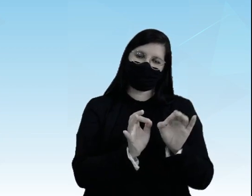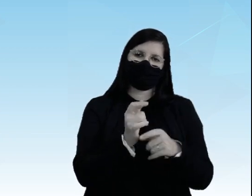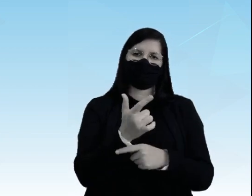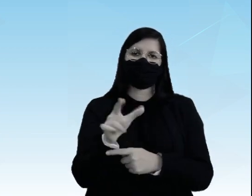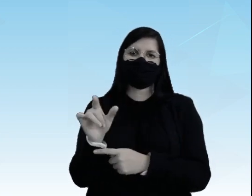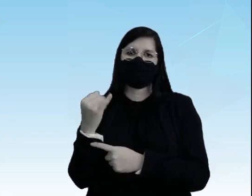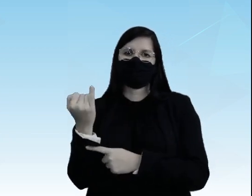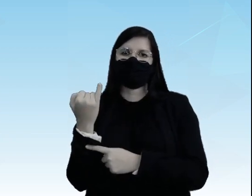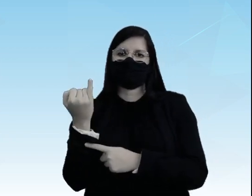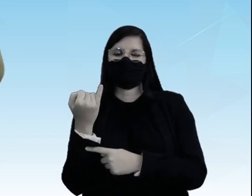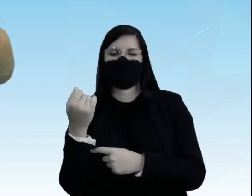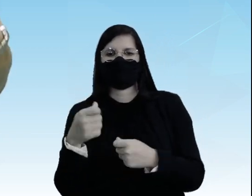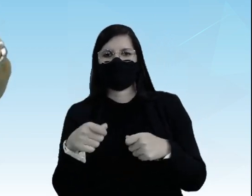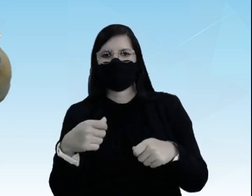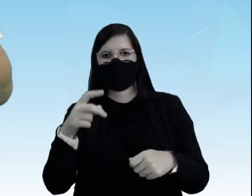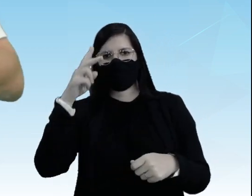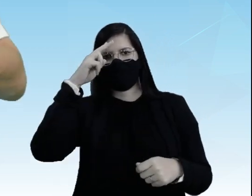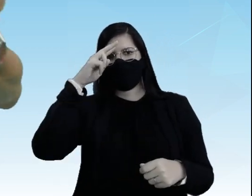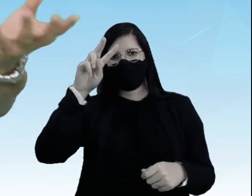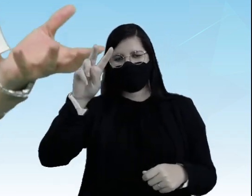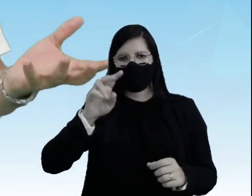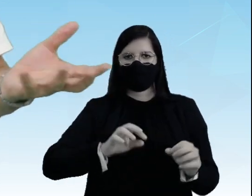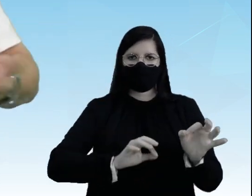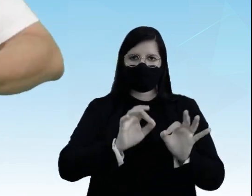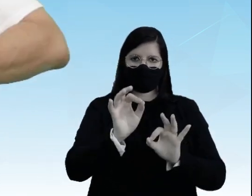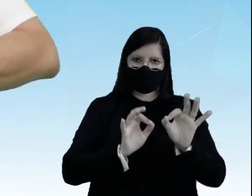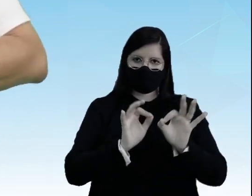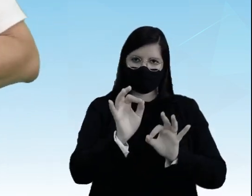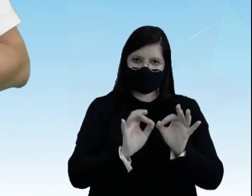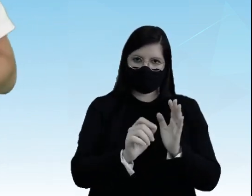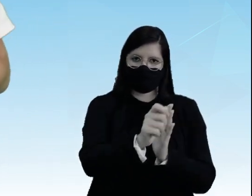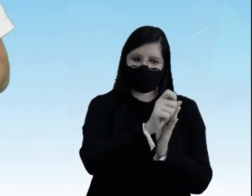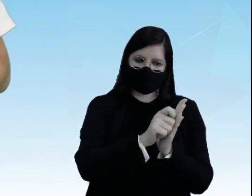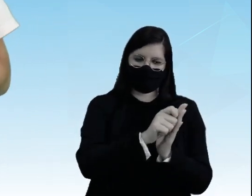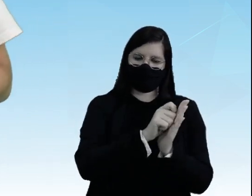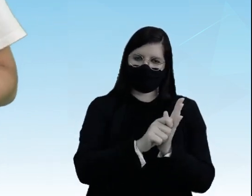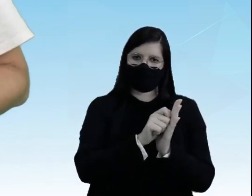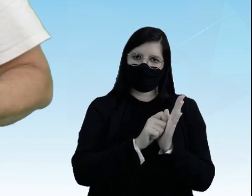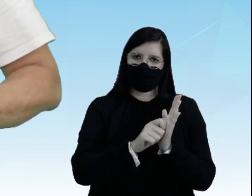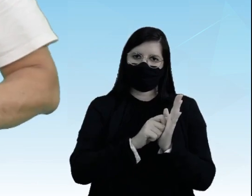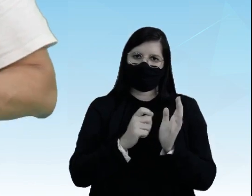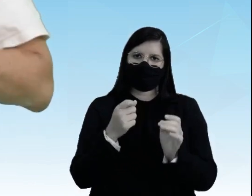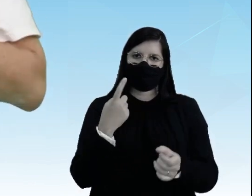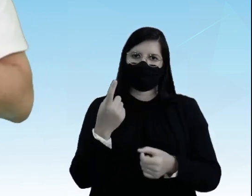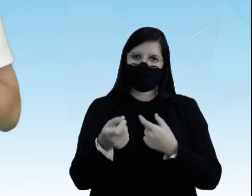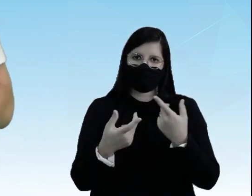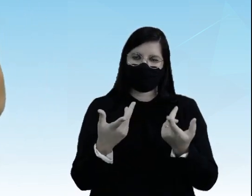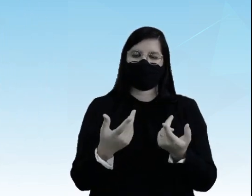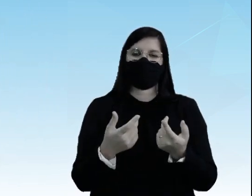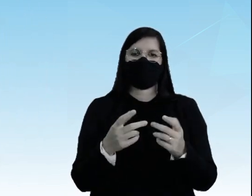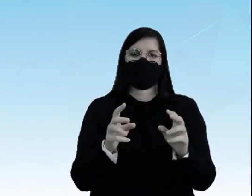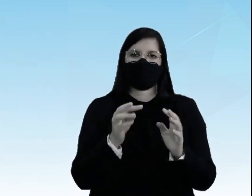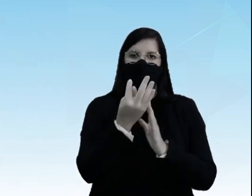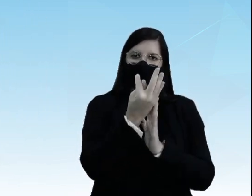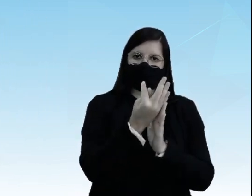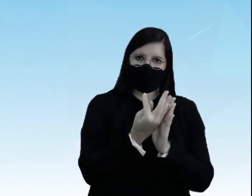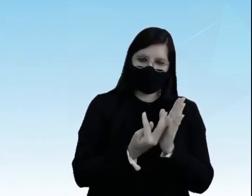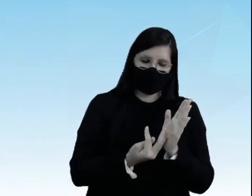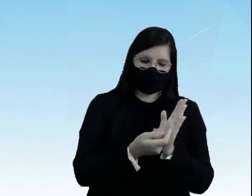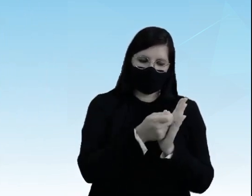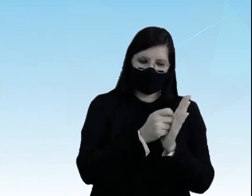importante, lembrem-se que no planejamento existe a reescritura. Muitas vezes precisamos organizar o texto, a gente